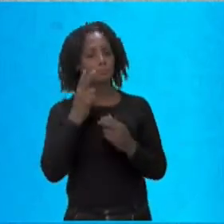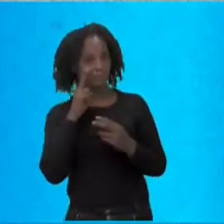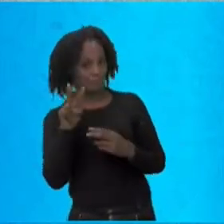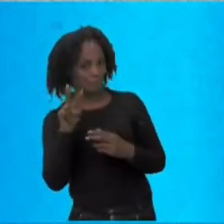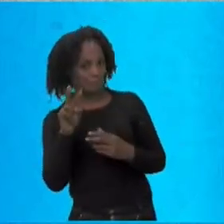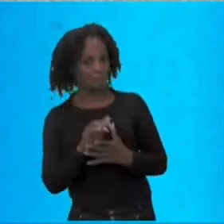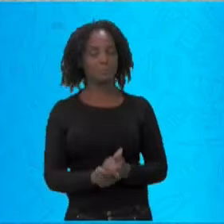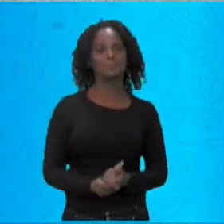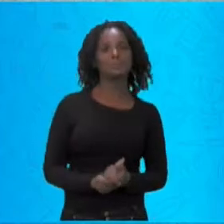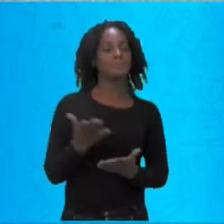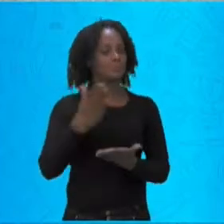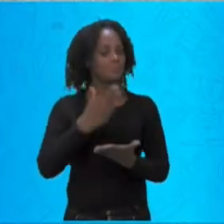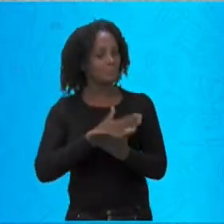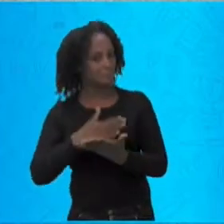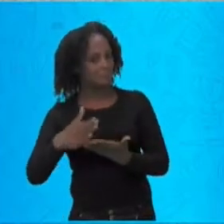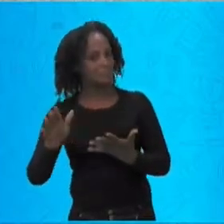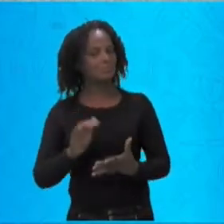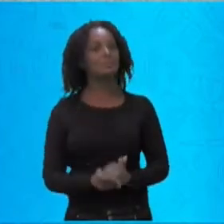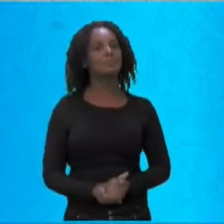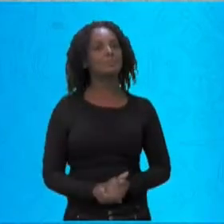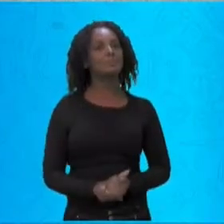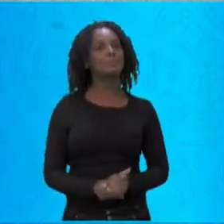Preparados? Então vamos começar!